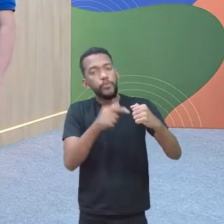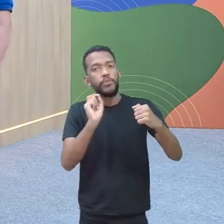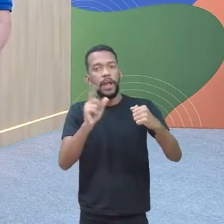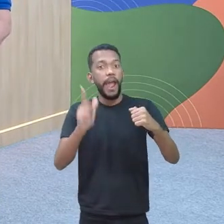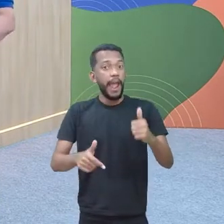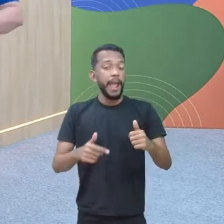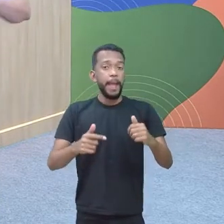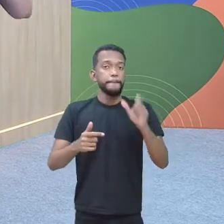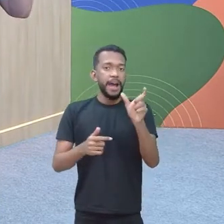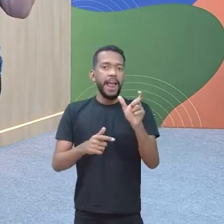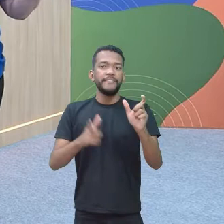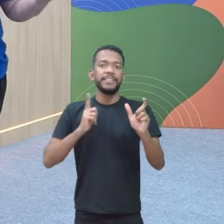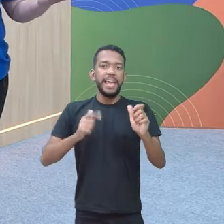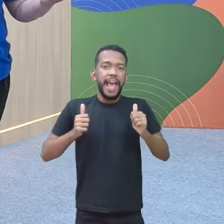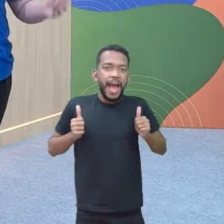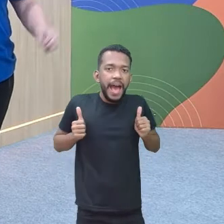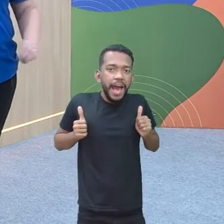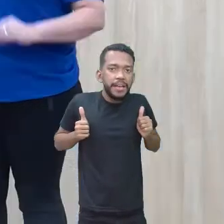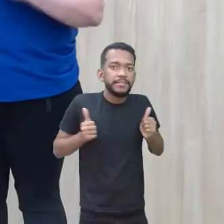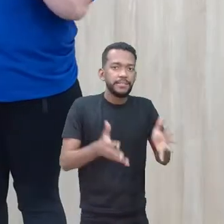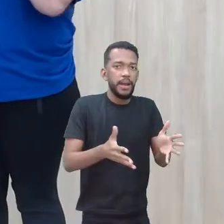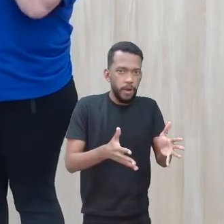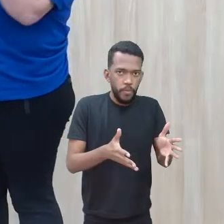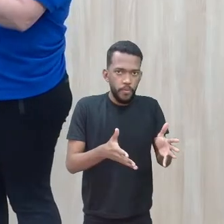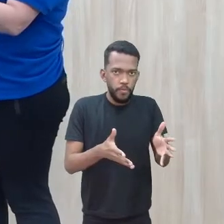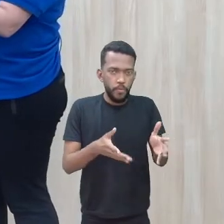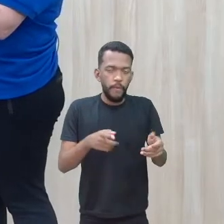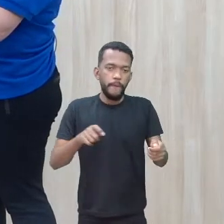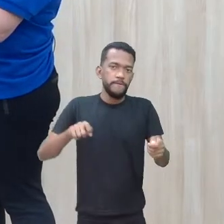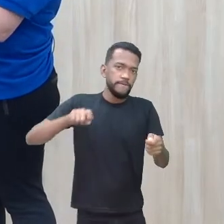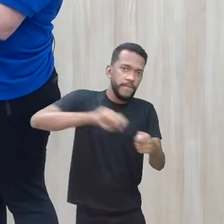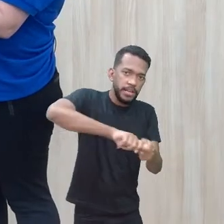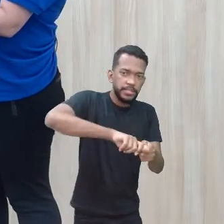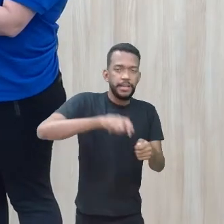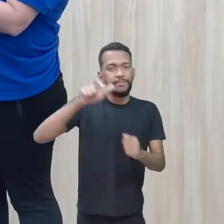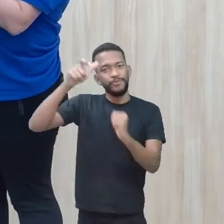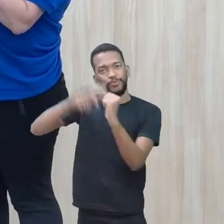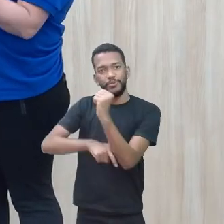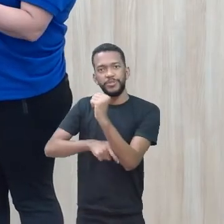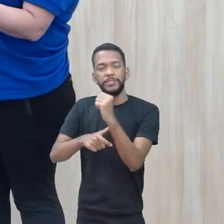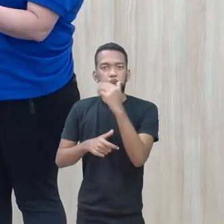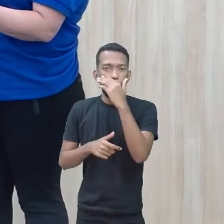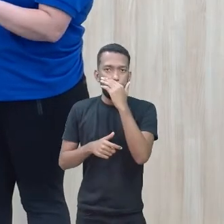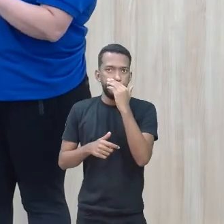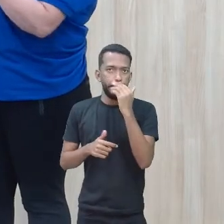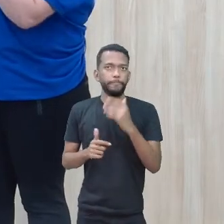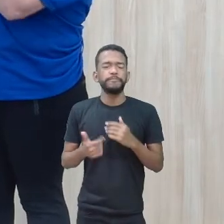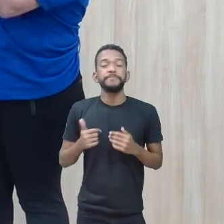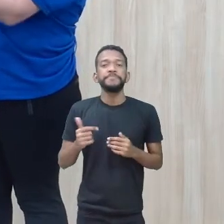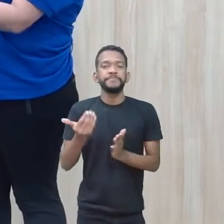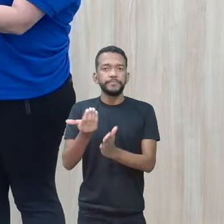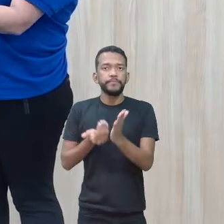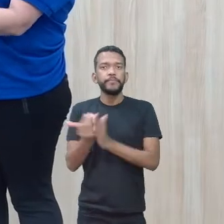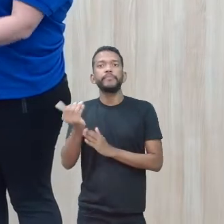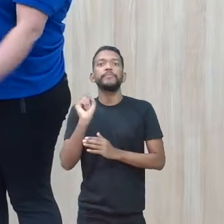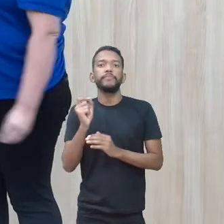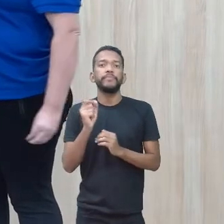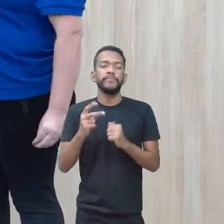é a palavra que expressa o quê? A ação do sujeito. Então, esta frase, ela começa com um